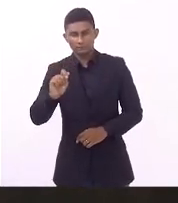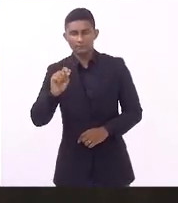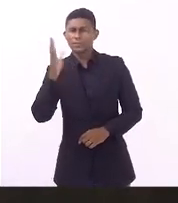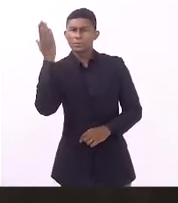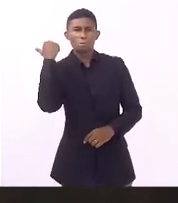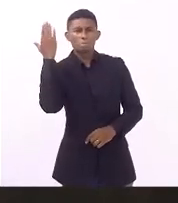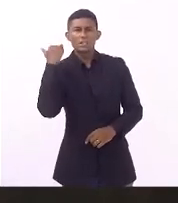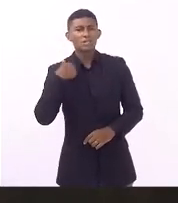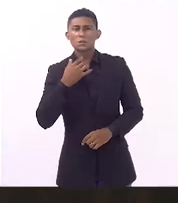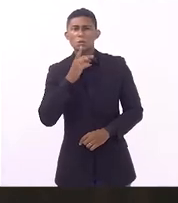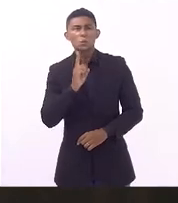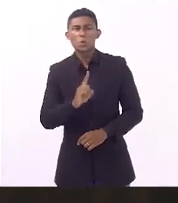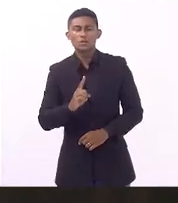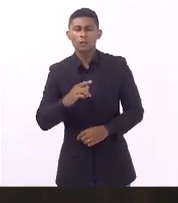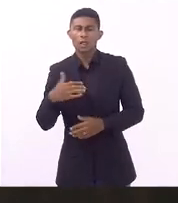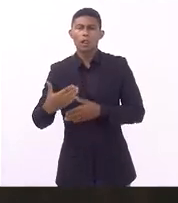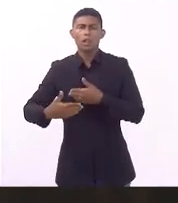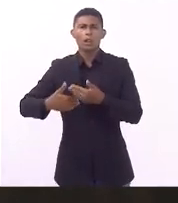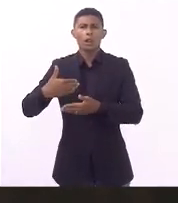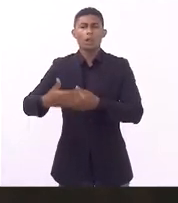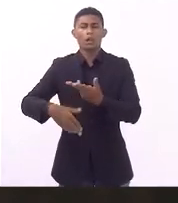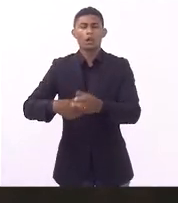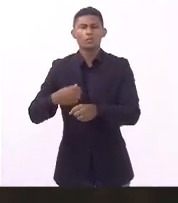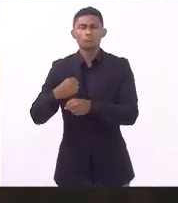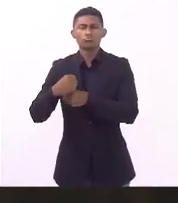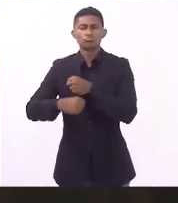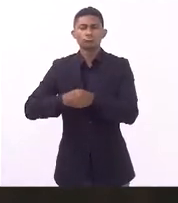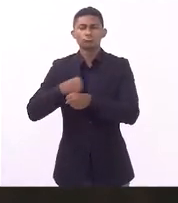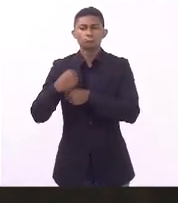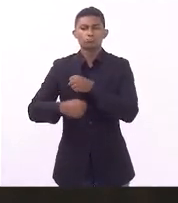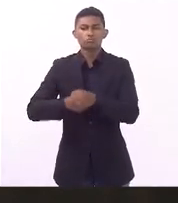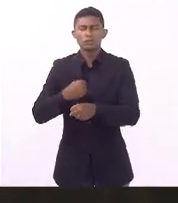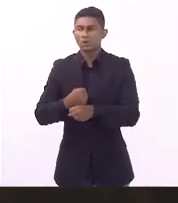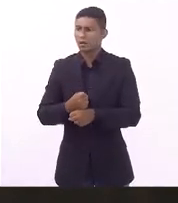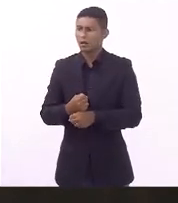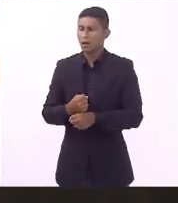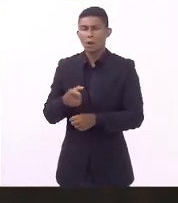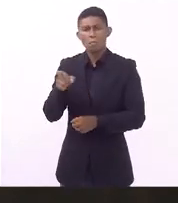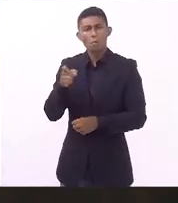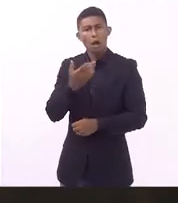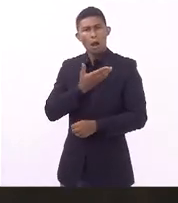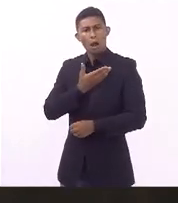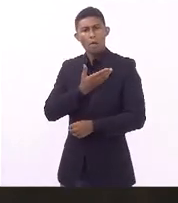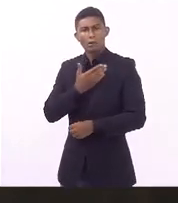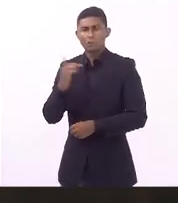grande parceiro cuja amizade e a relação política se consolidou